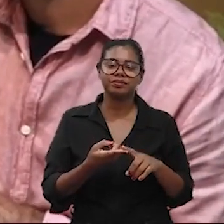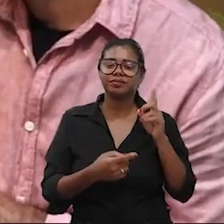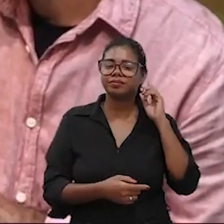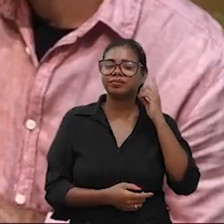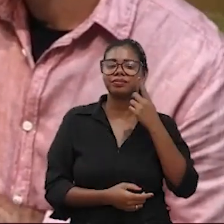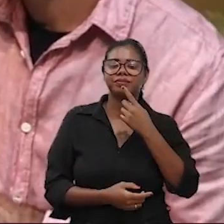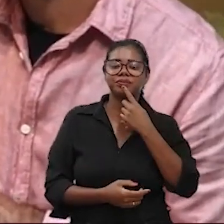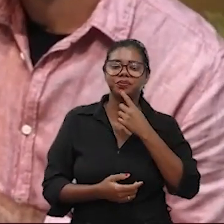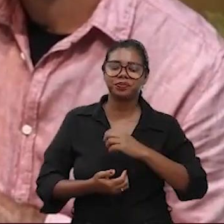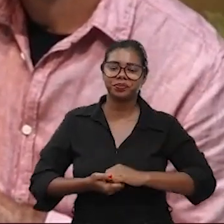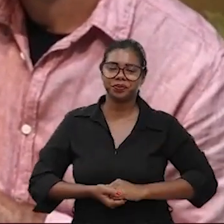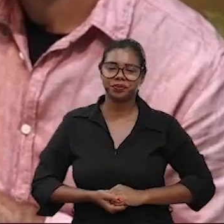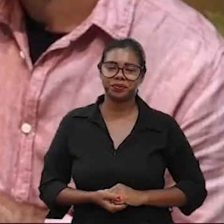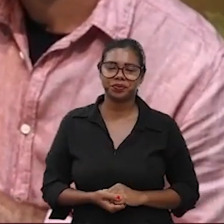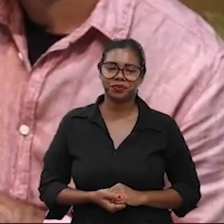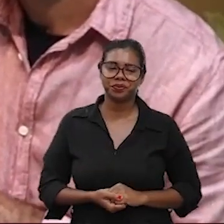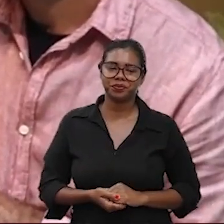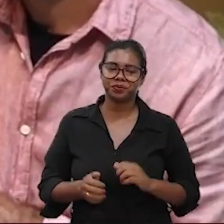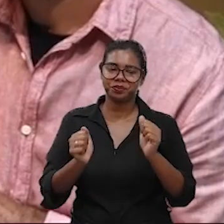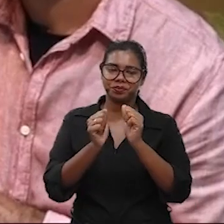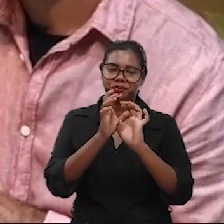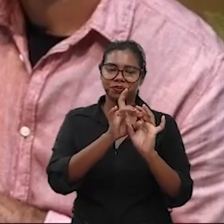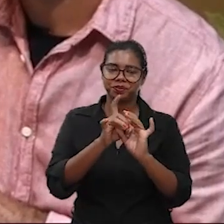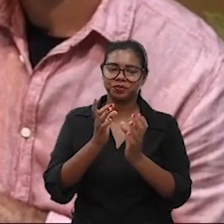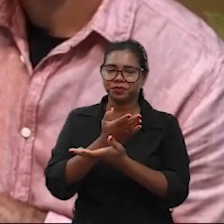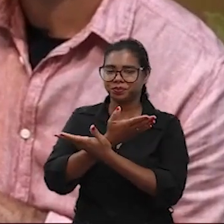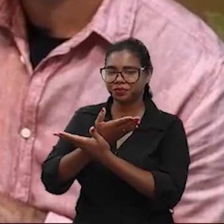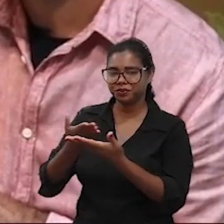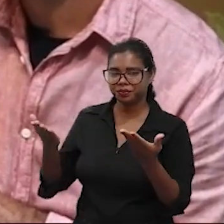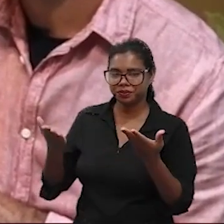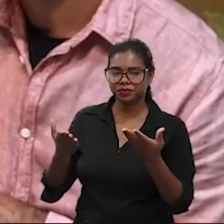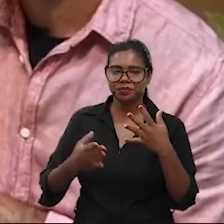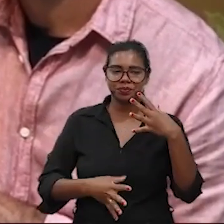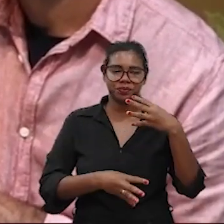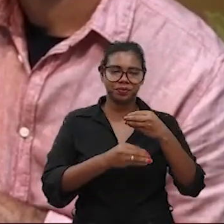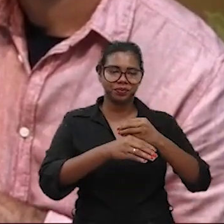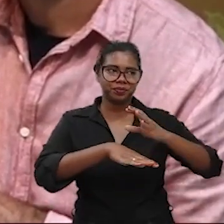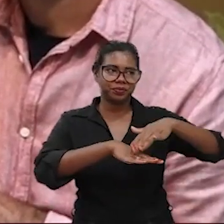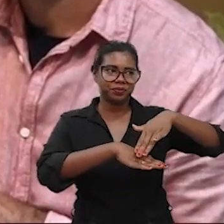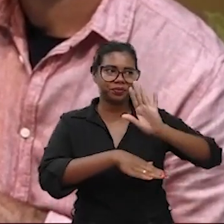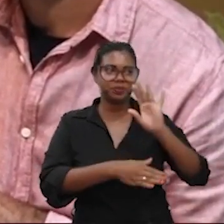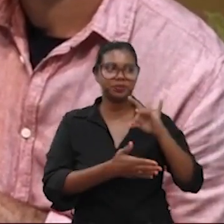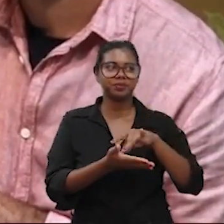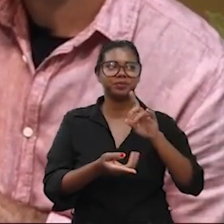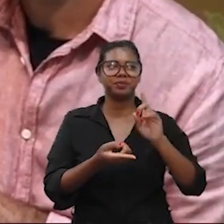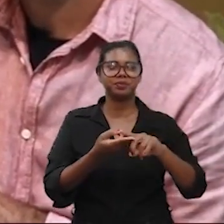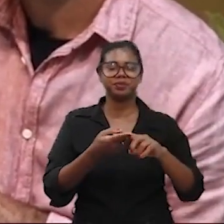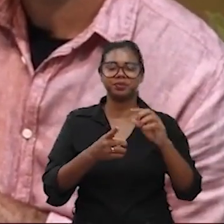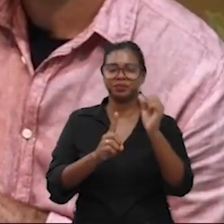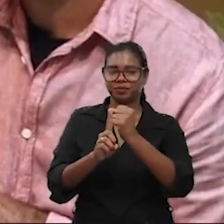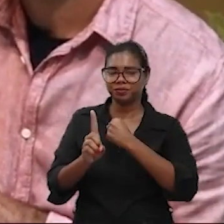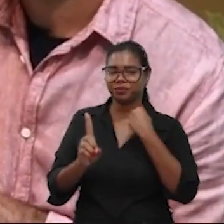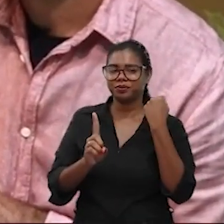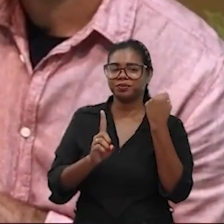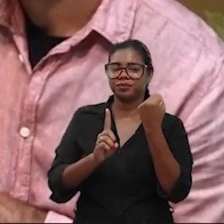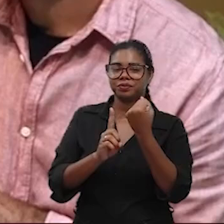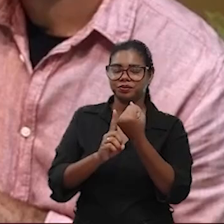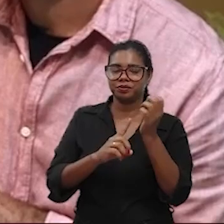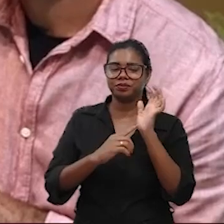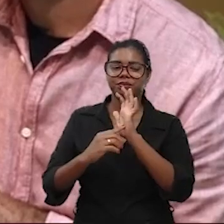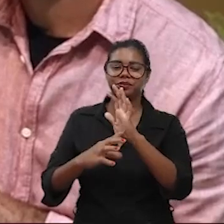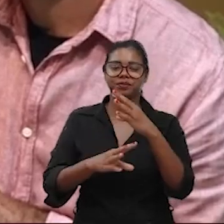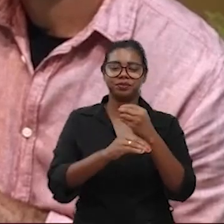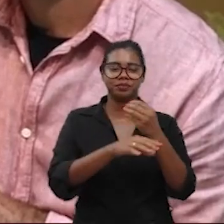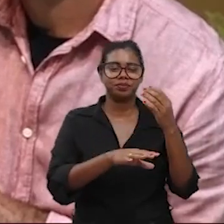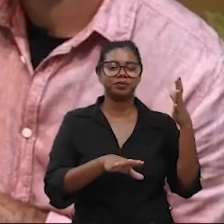Então, estamos juntos nessa para construir cada vez mais uma sociedade e um espaço que seja inclusivo